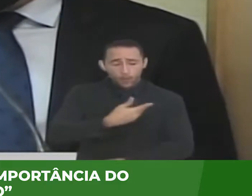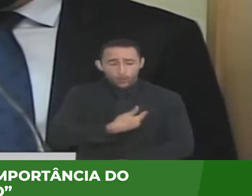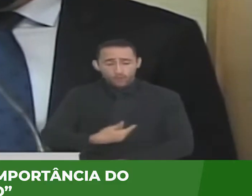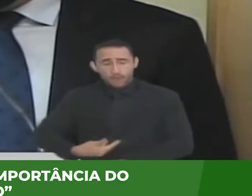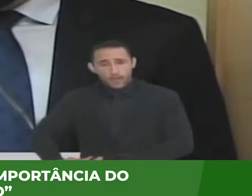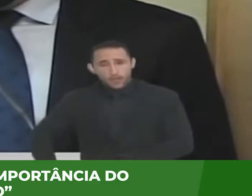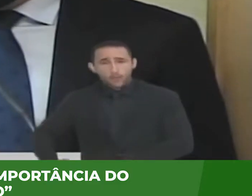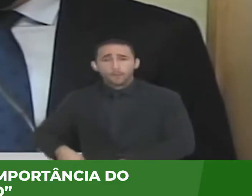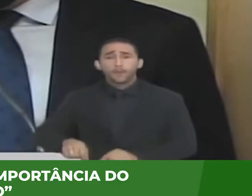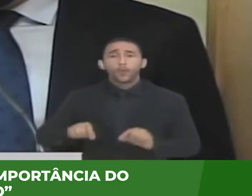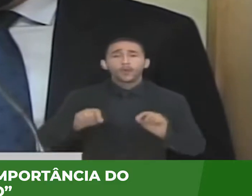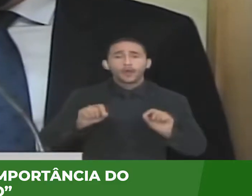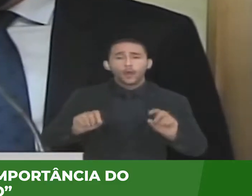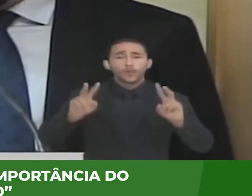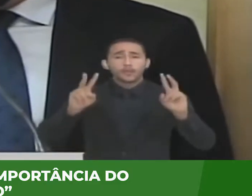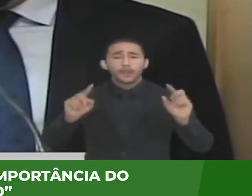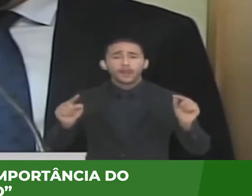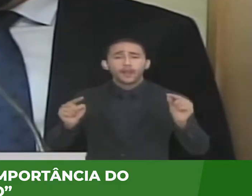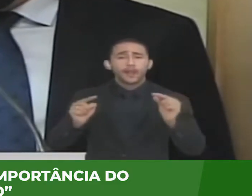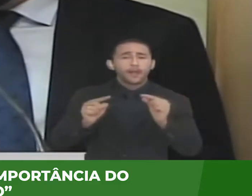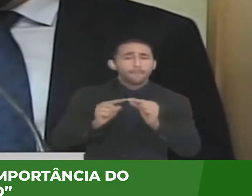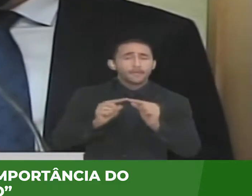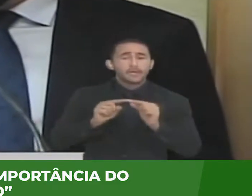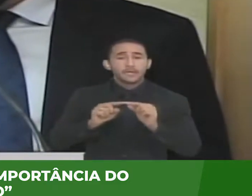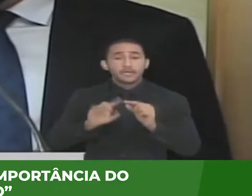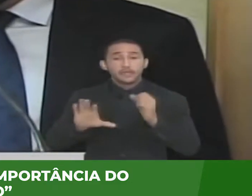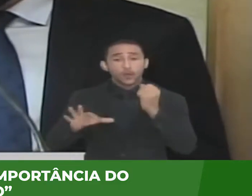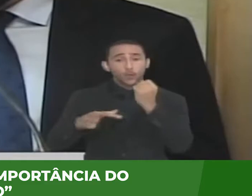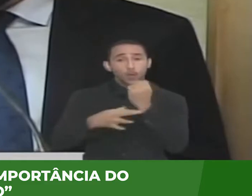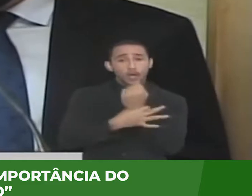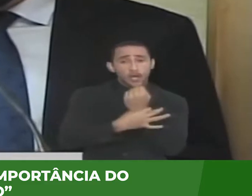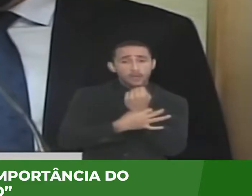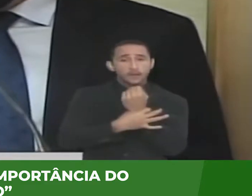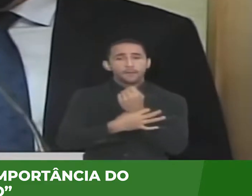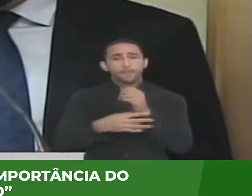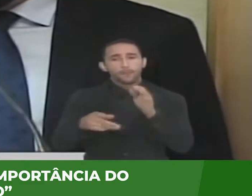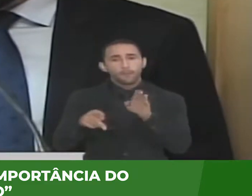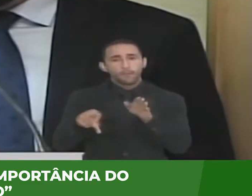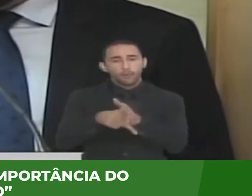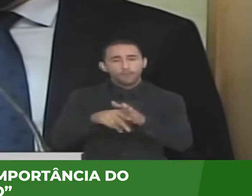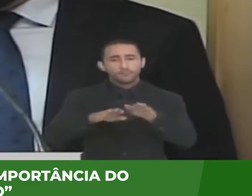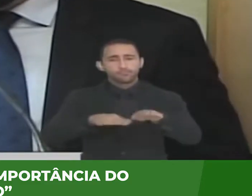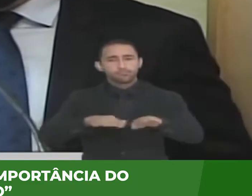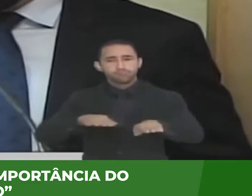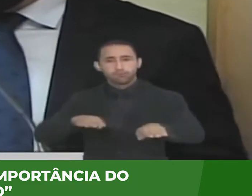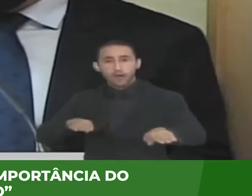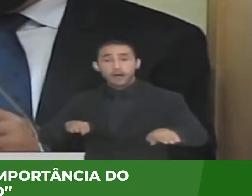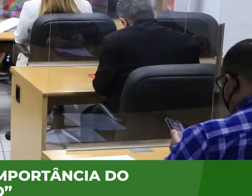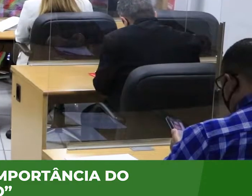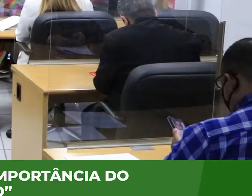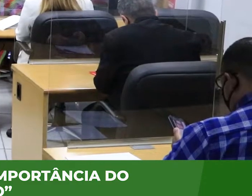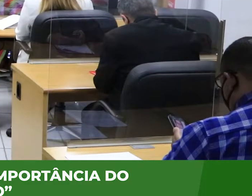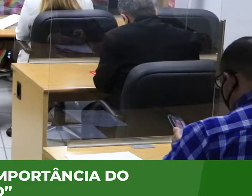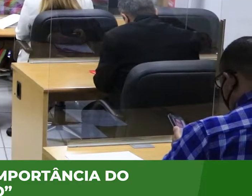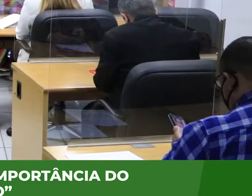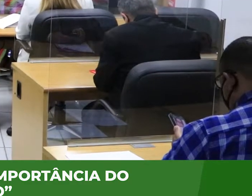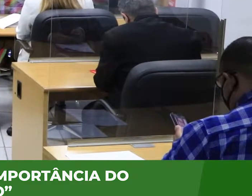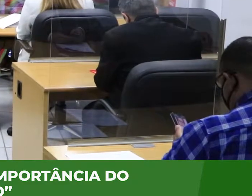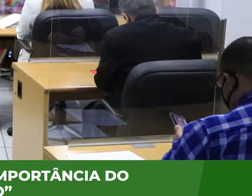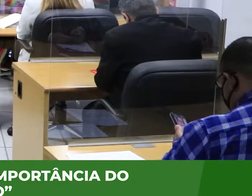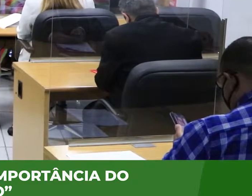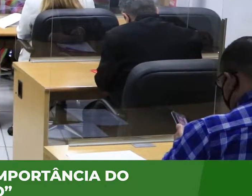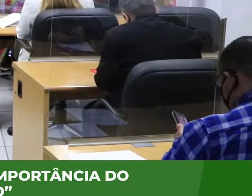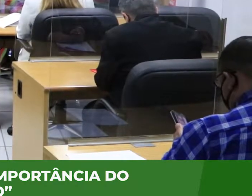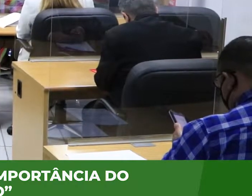é colocar em Pauta o tema segurança segurança Viária e mobilizar toda a Sociedade União